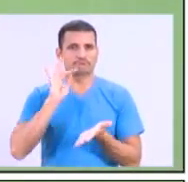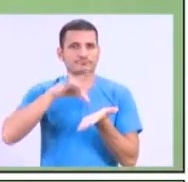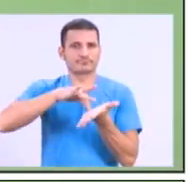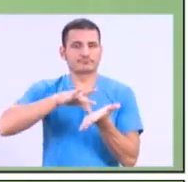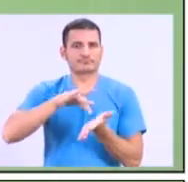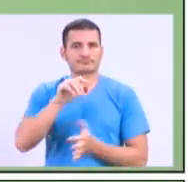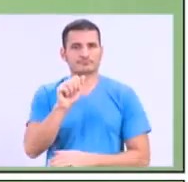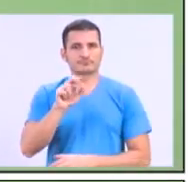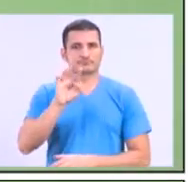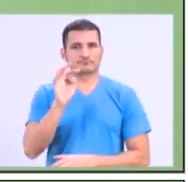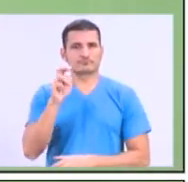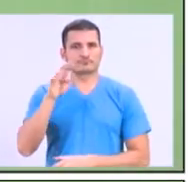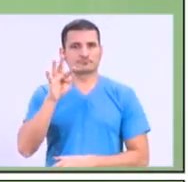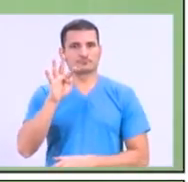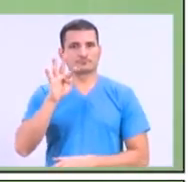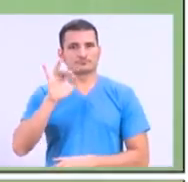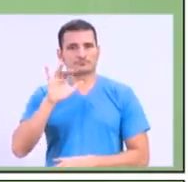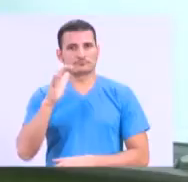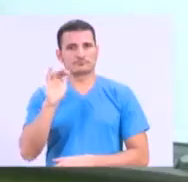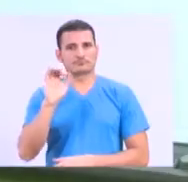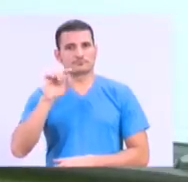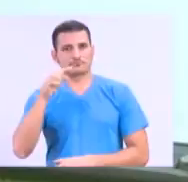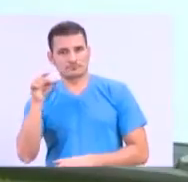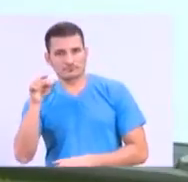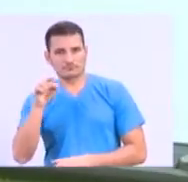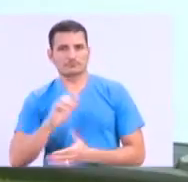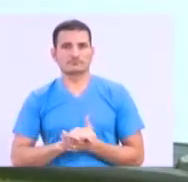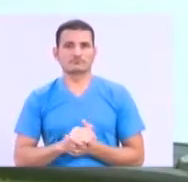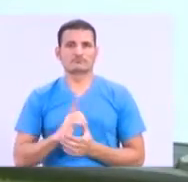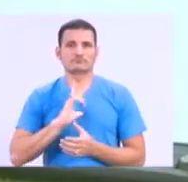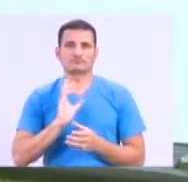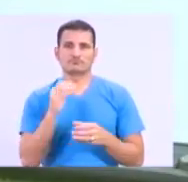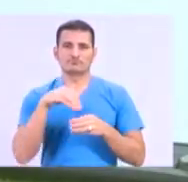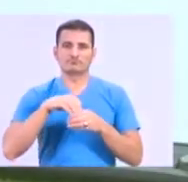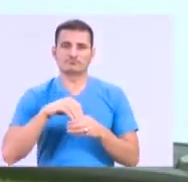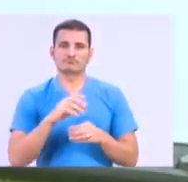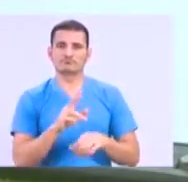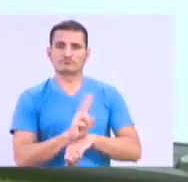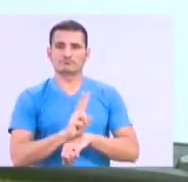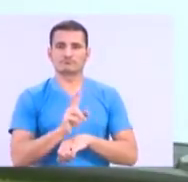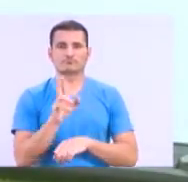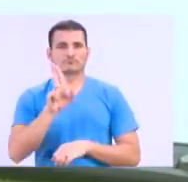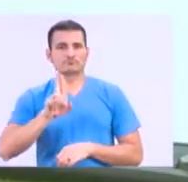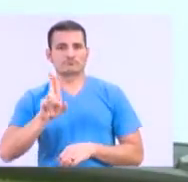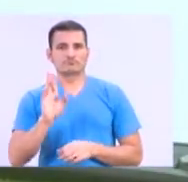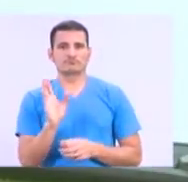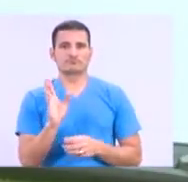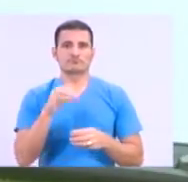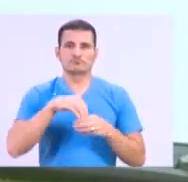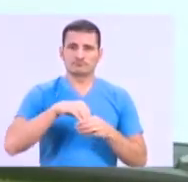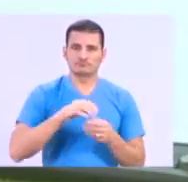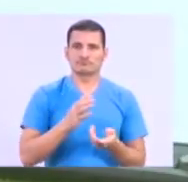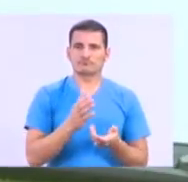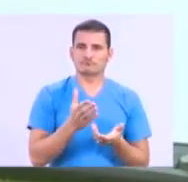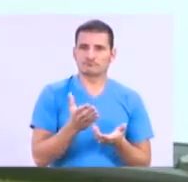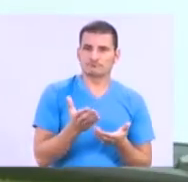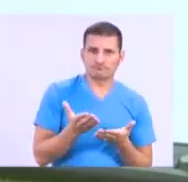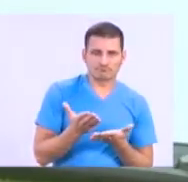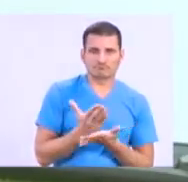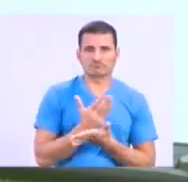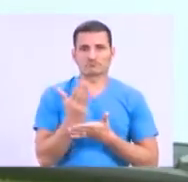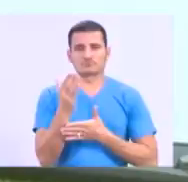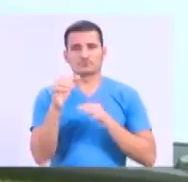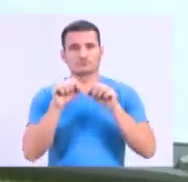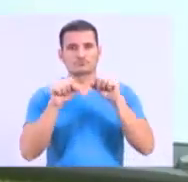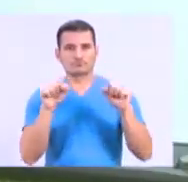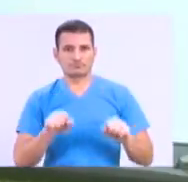Esses métodos de autenticação estão incluídos na questão da segurança do usuário dentro de algum sistema,